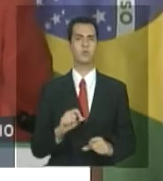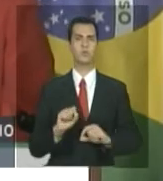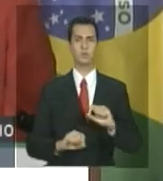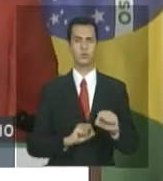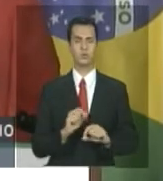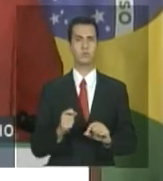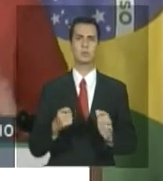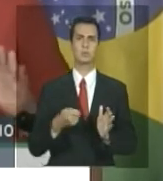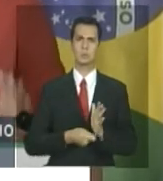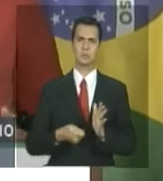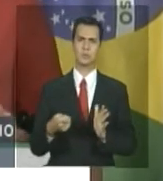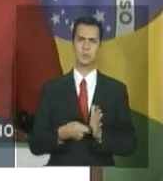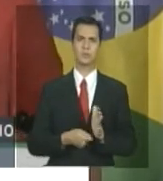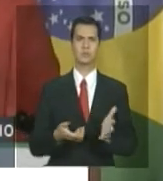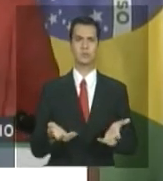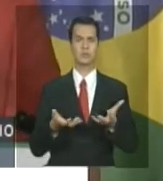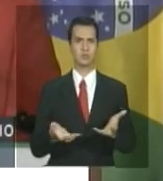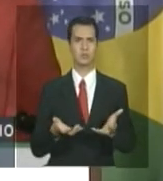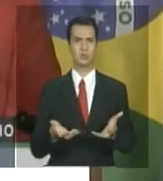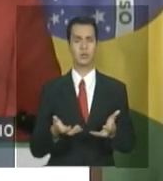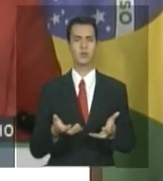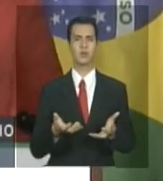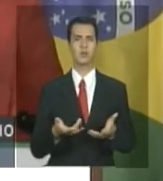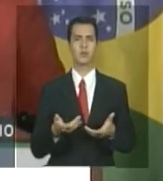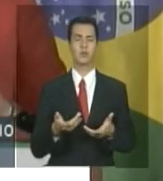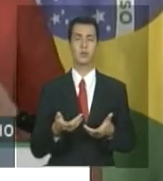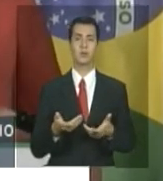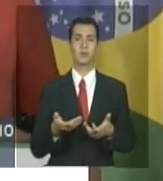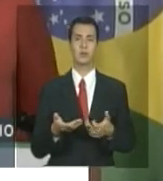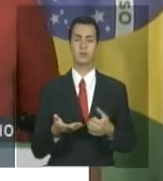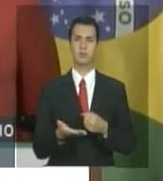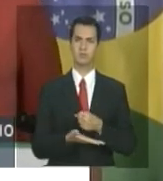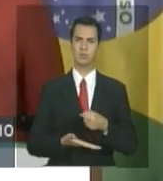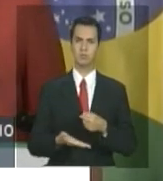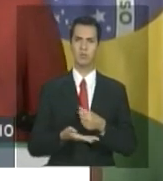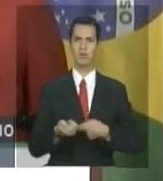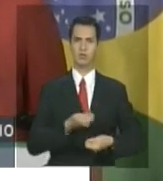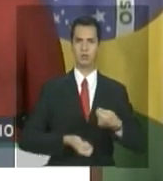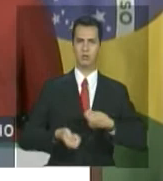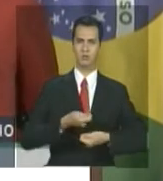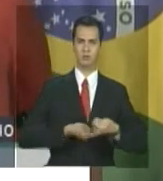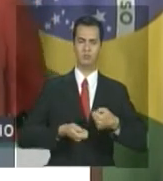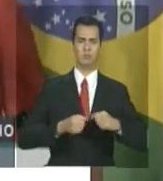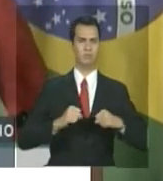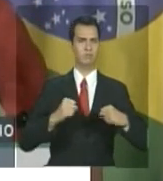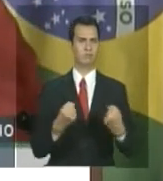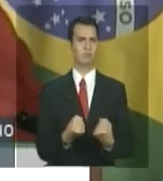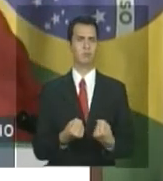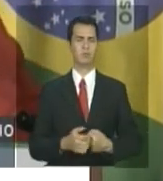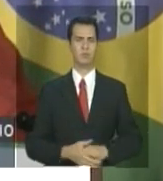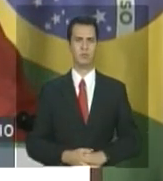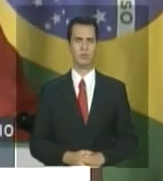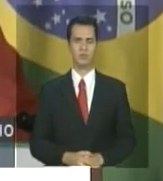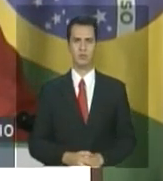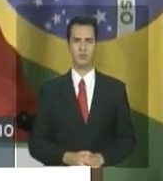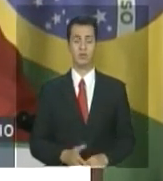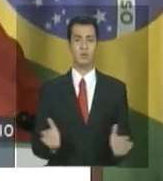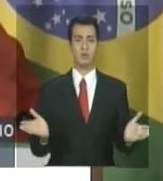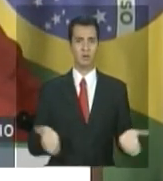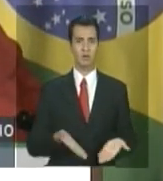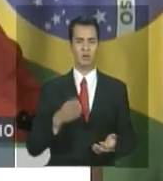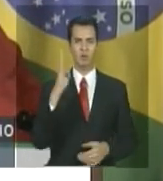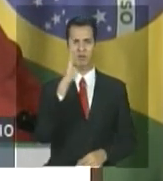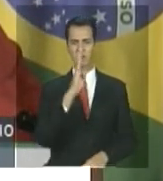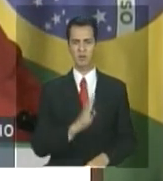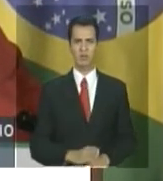perseguir pilares macroeconômicos estáveis. Hoje, o Brasil, que era